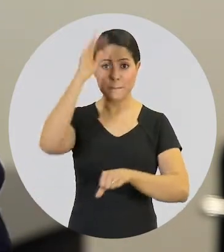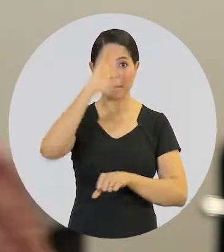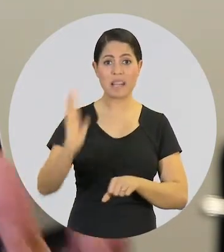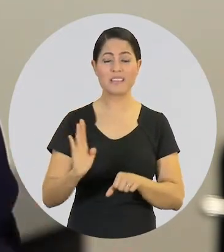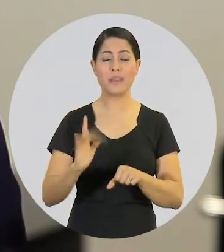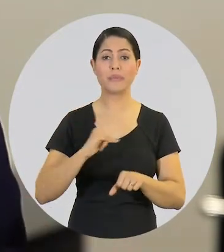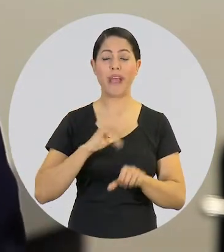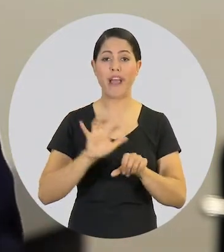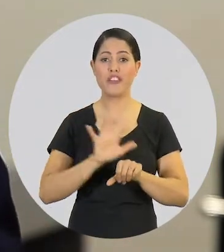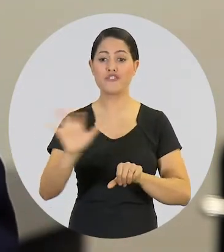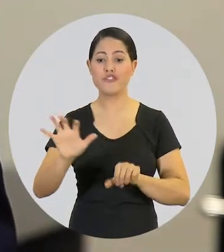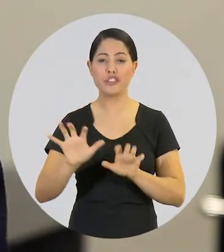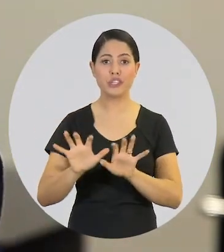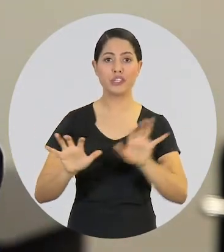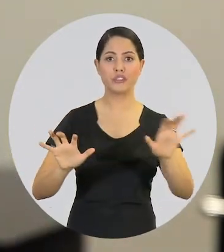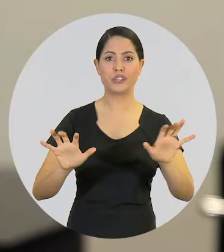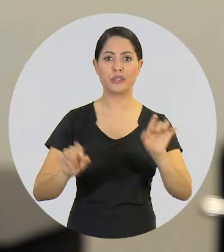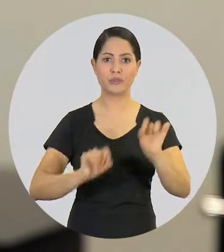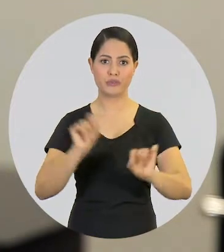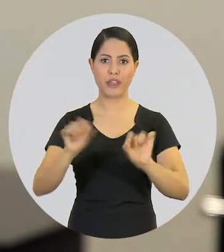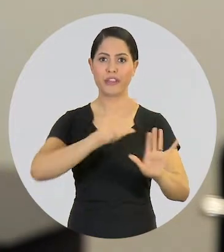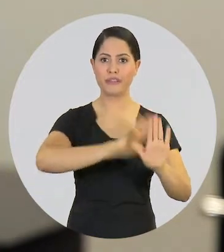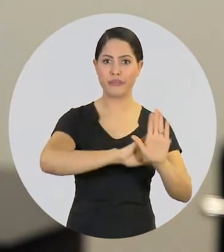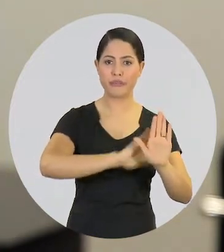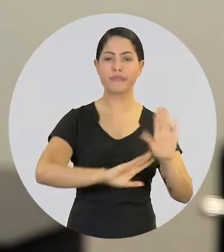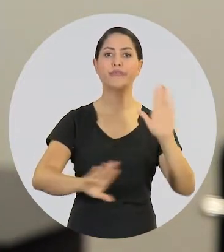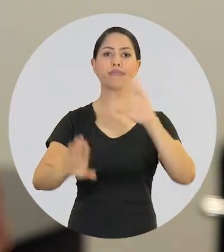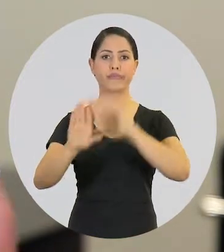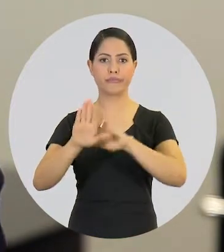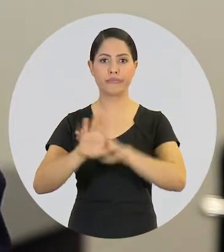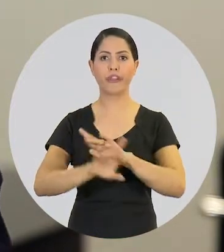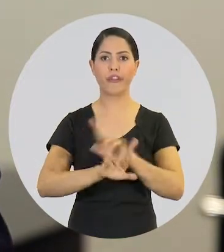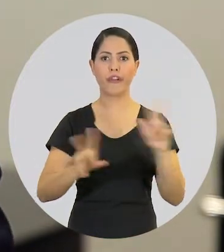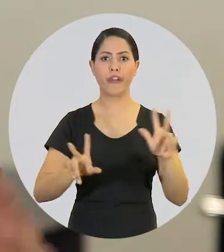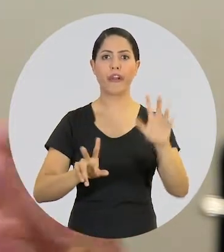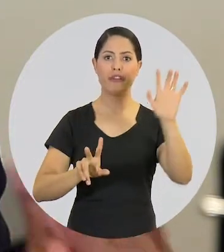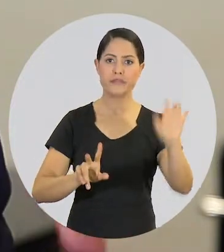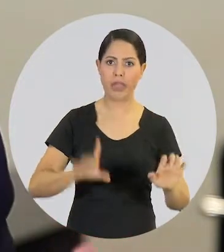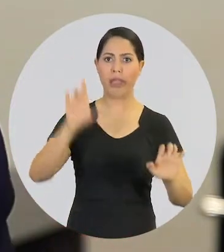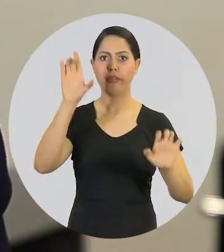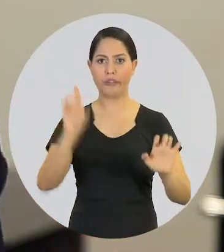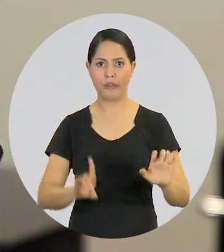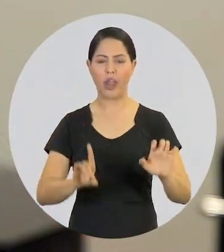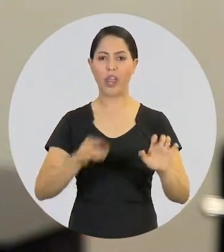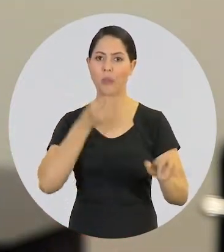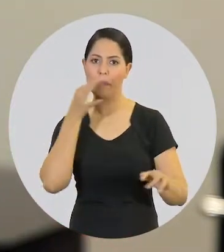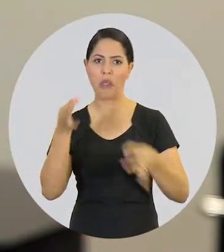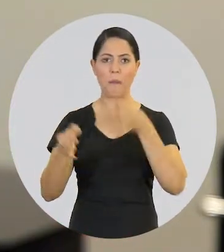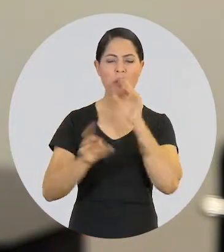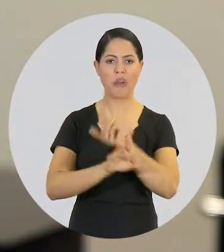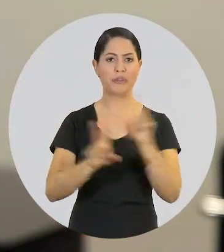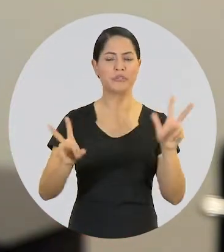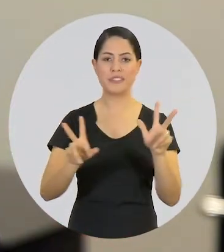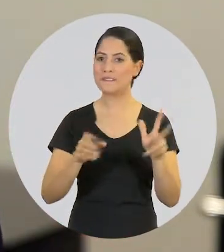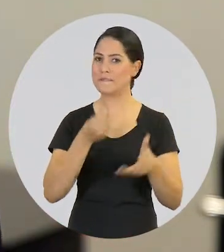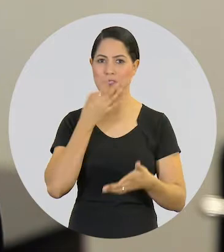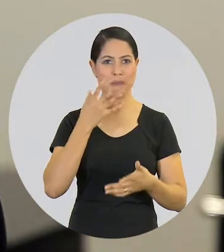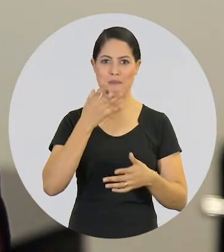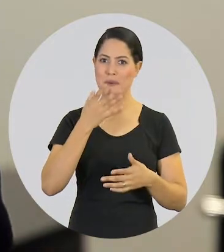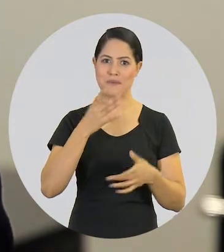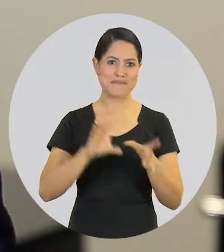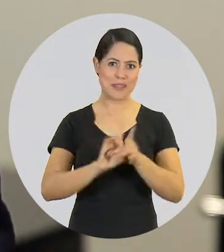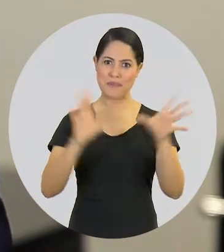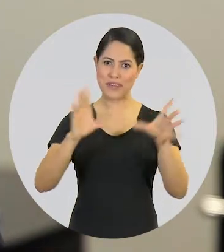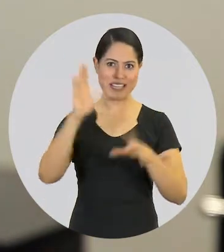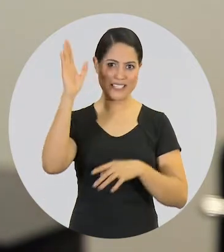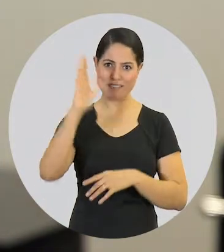está muito dividido em linhas de ideologia de esquerda, ideologia de direita. Isso é algo que não